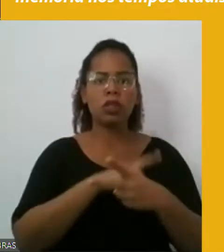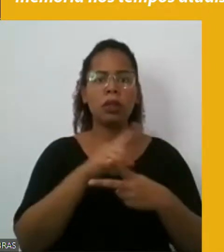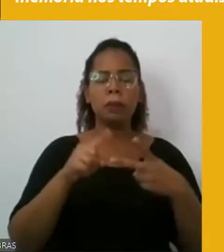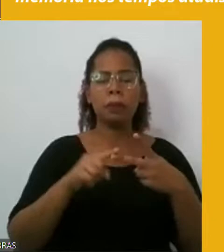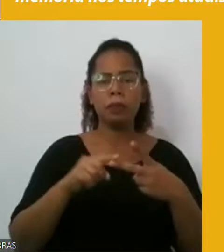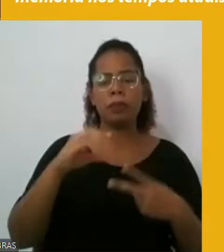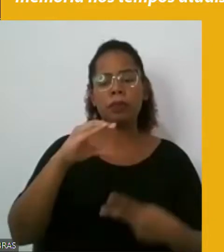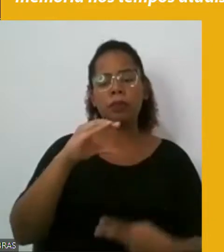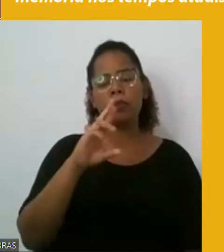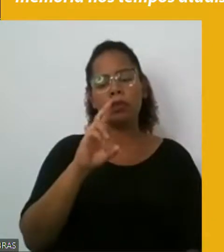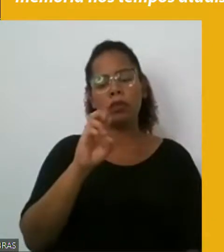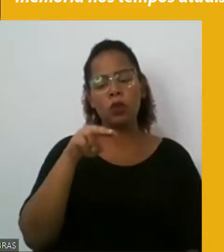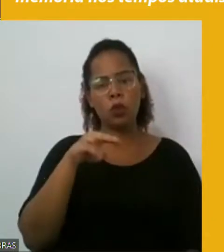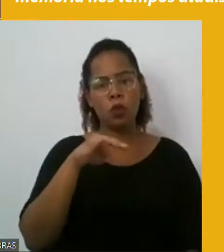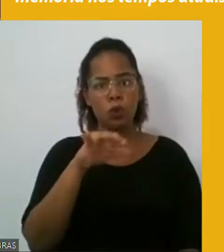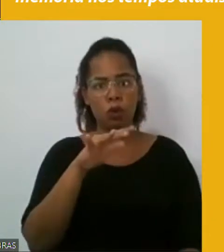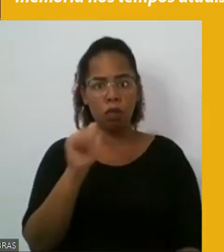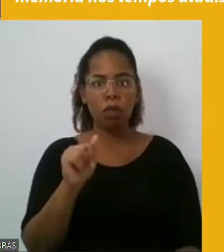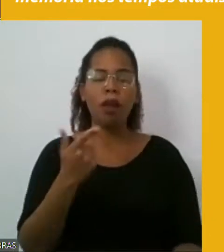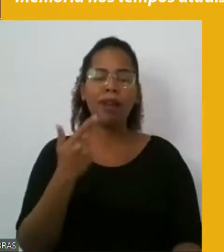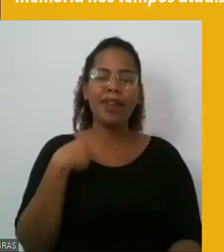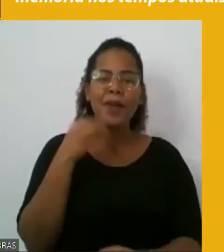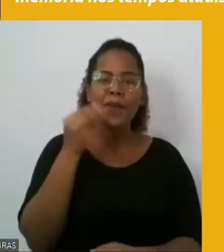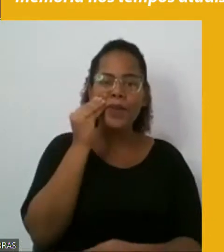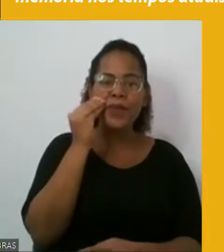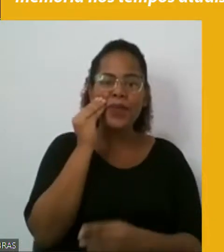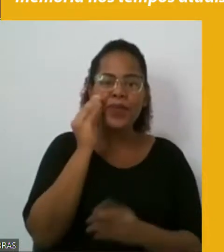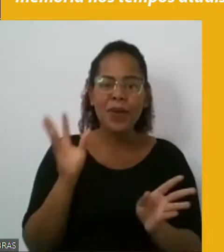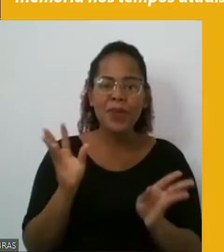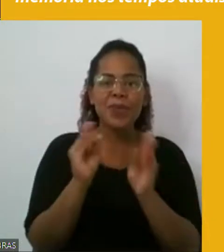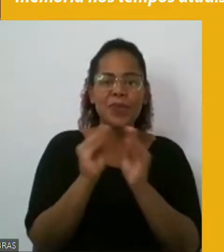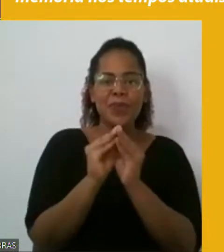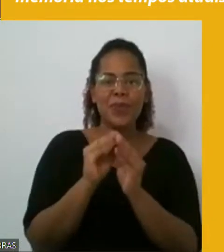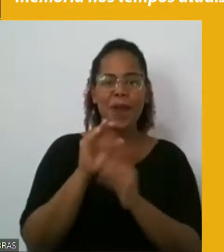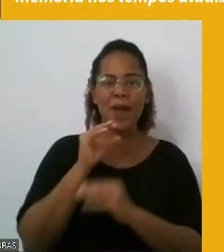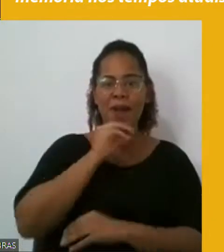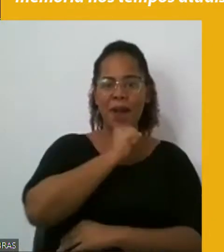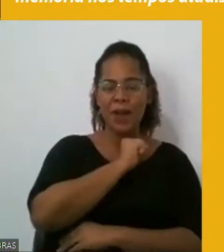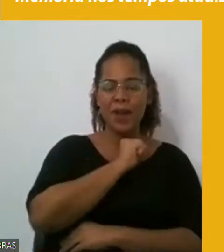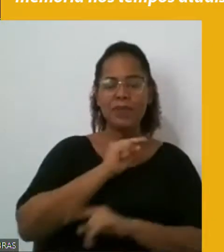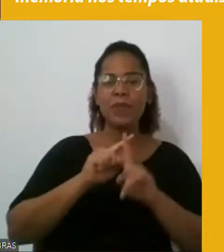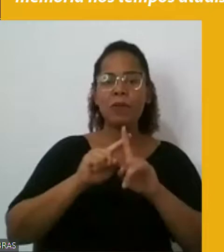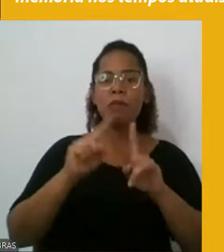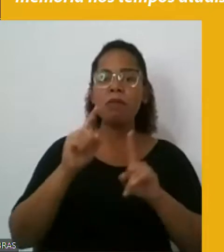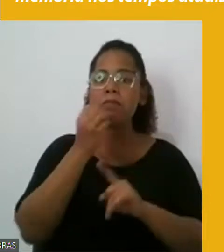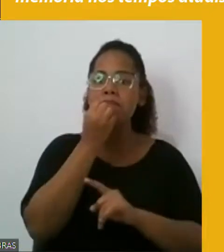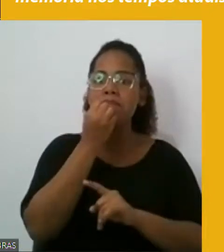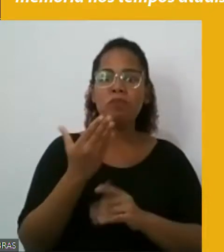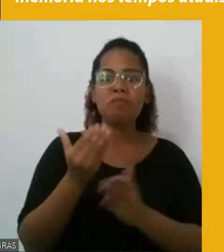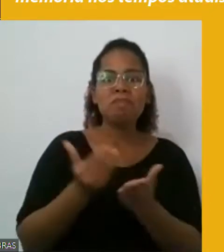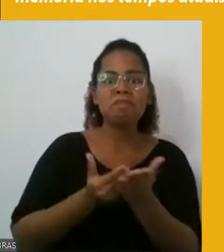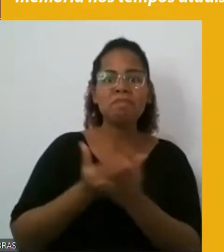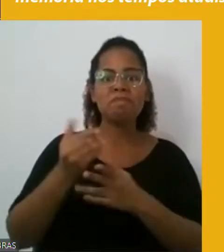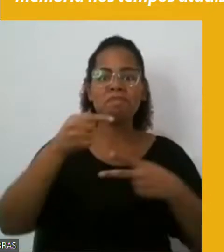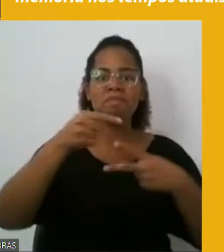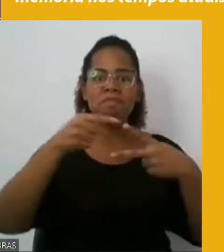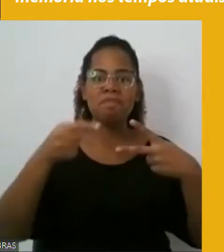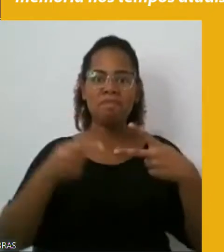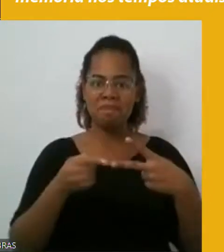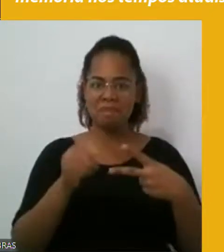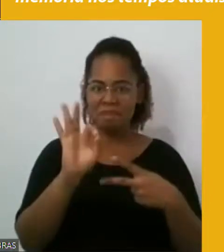vou tentar ser breve, mas eu achei que era muito oportuno começar por aí, por isso, vamos